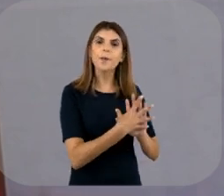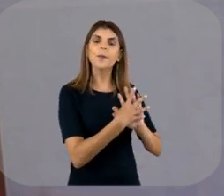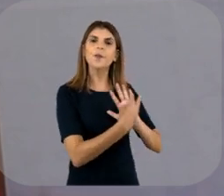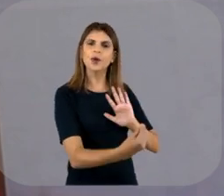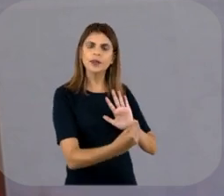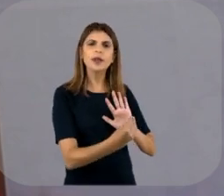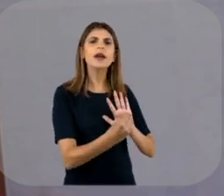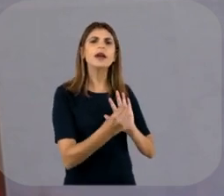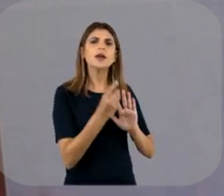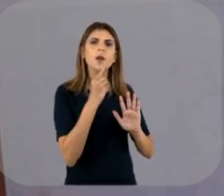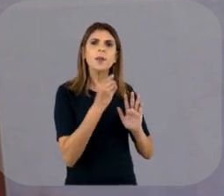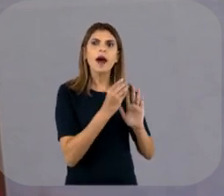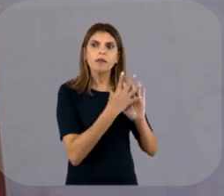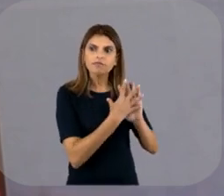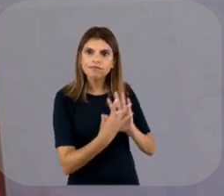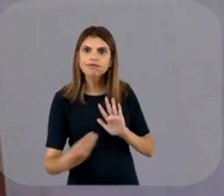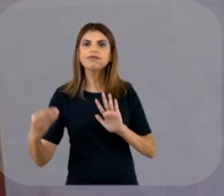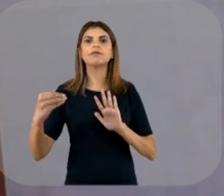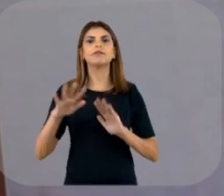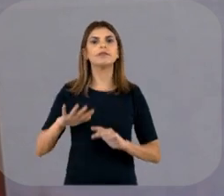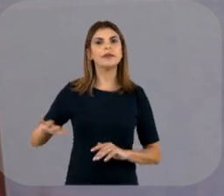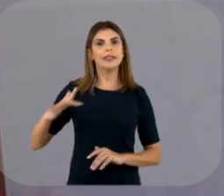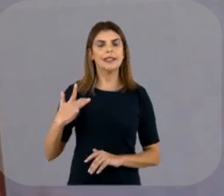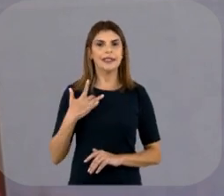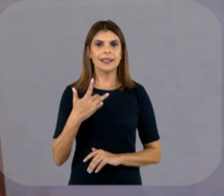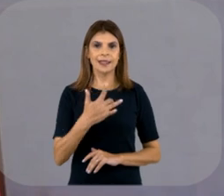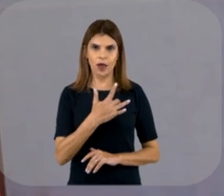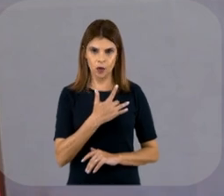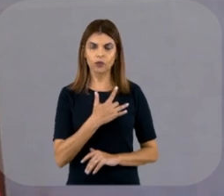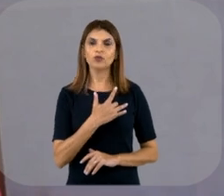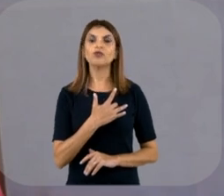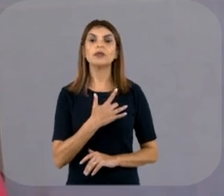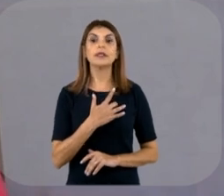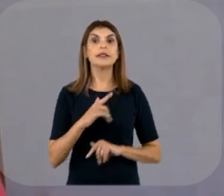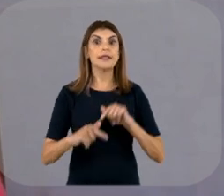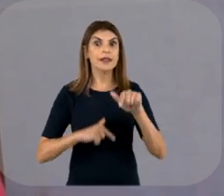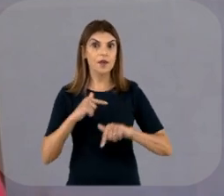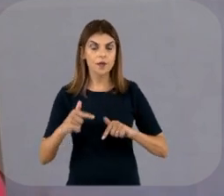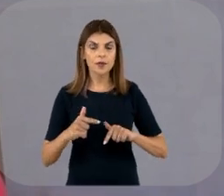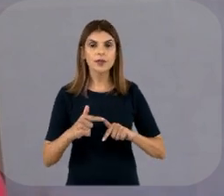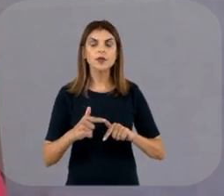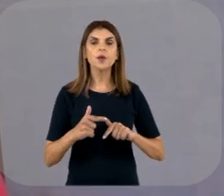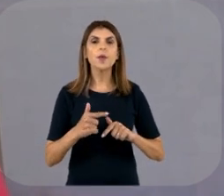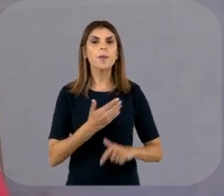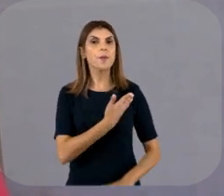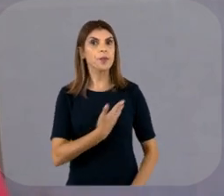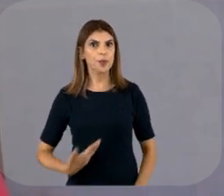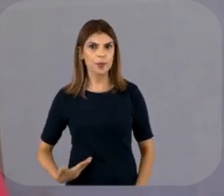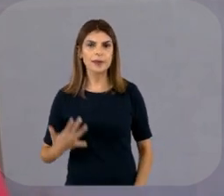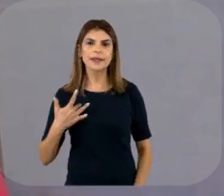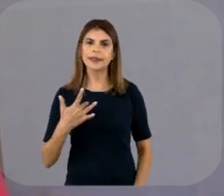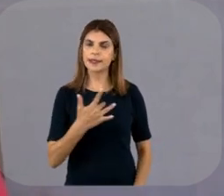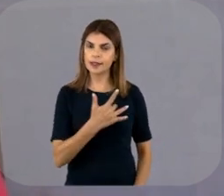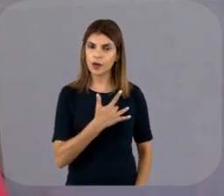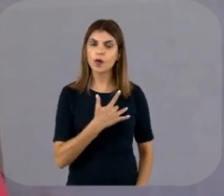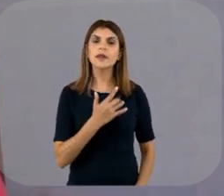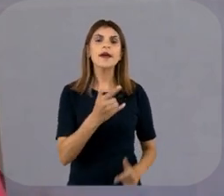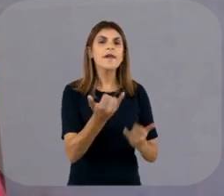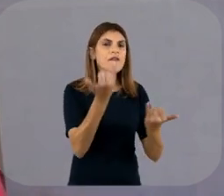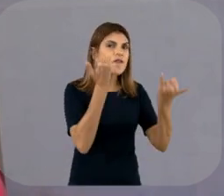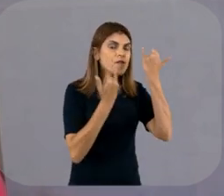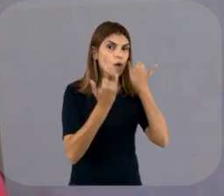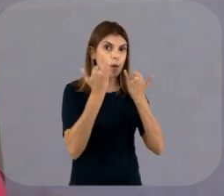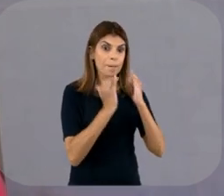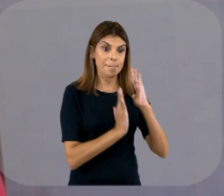nos serviços públicos de saúde e ele consiste, na verdade, em fornecimento de informações